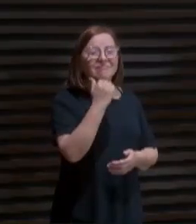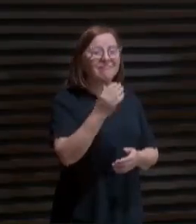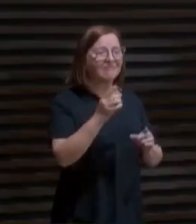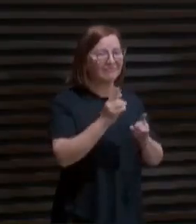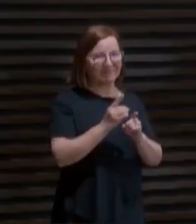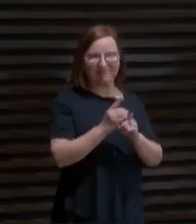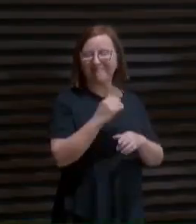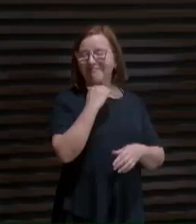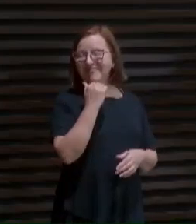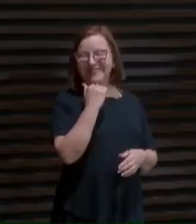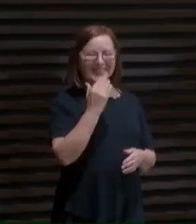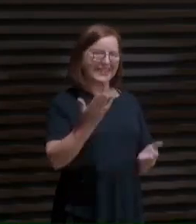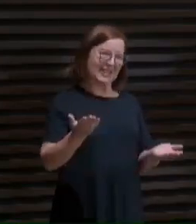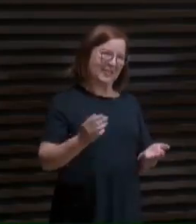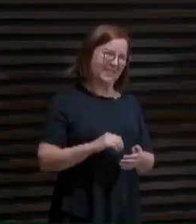Nenhum.